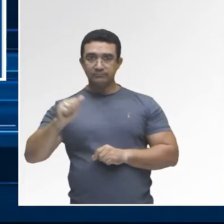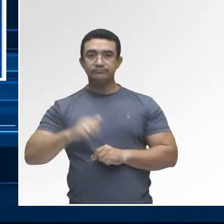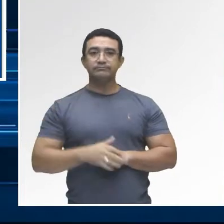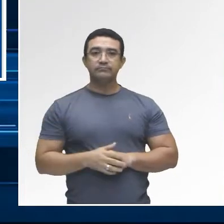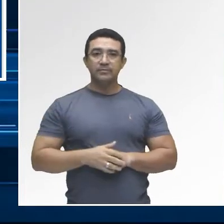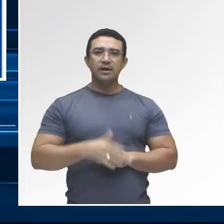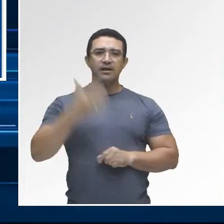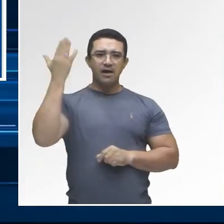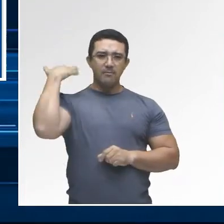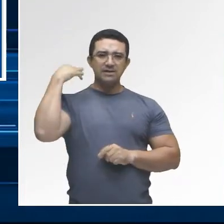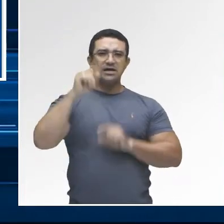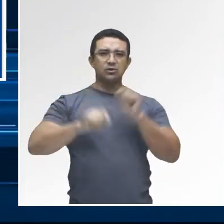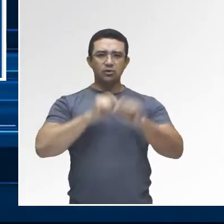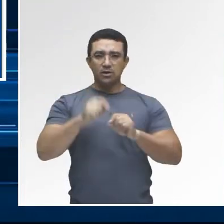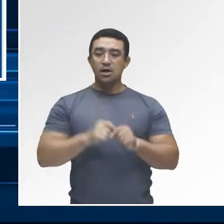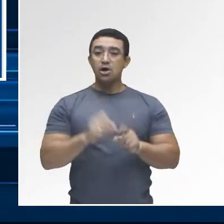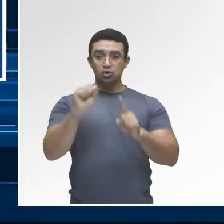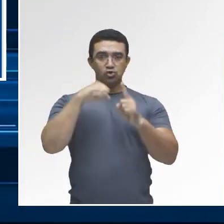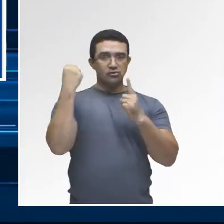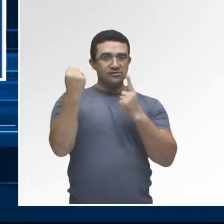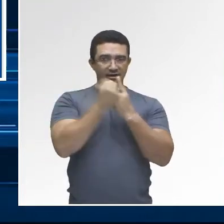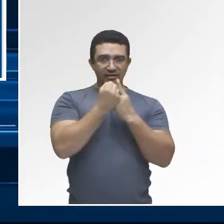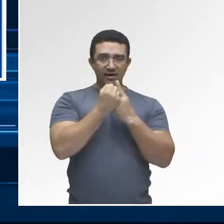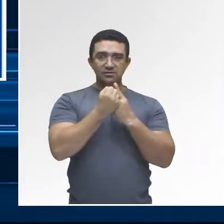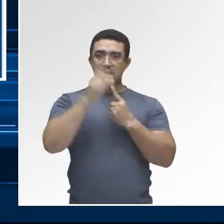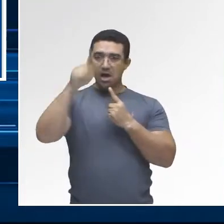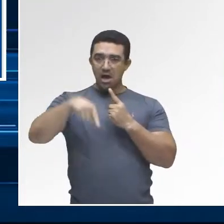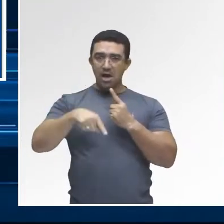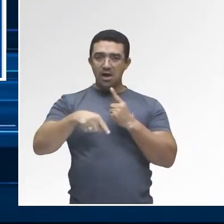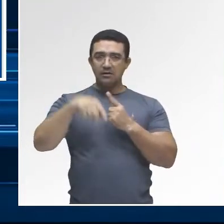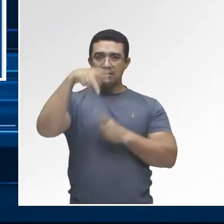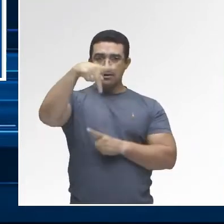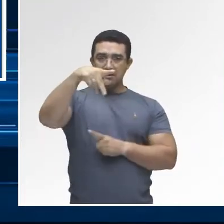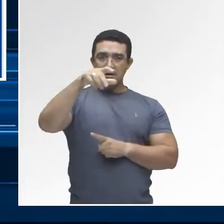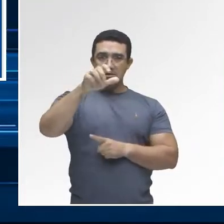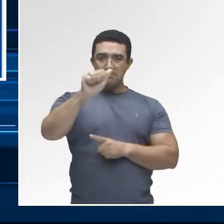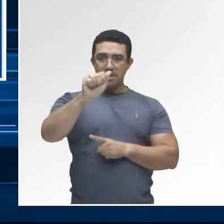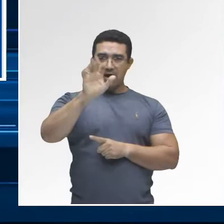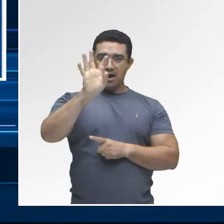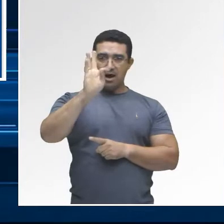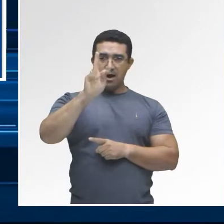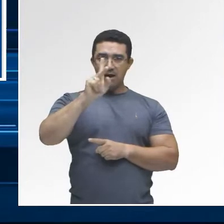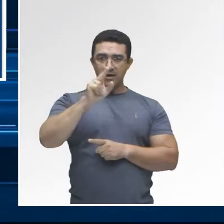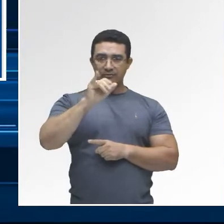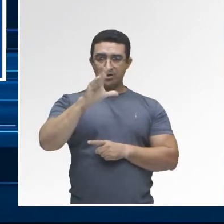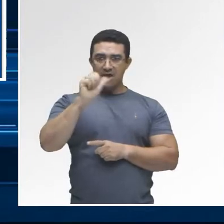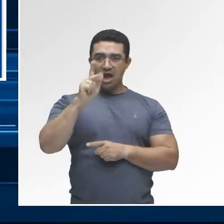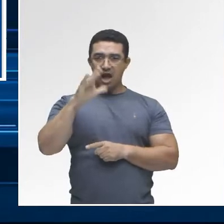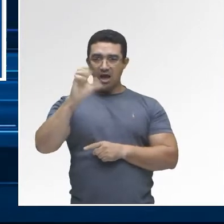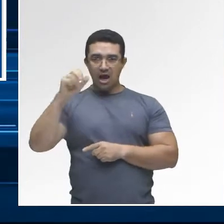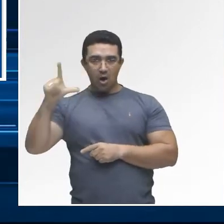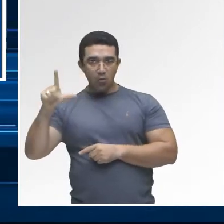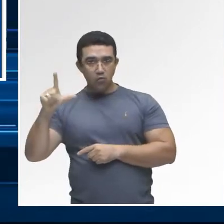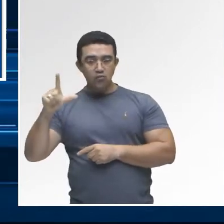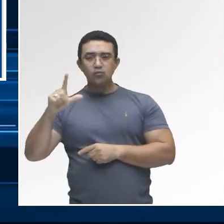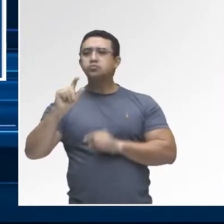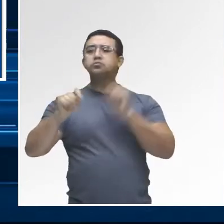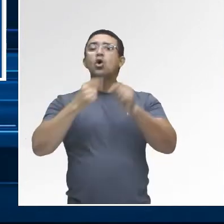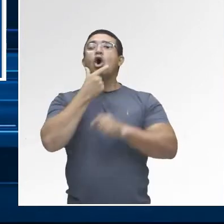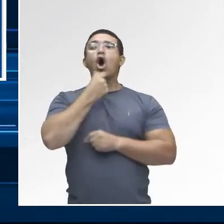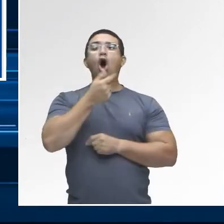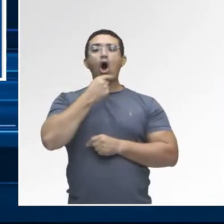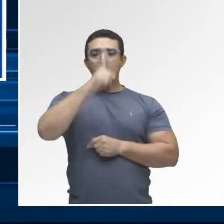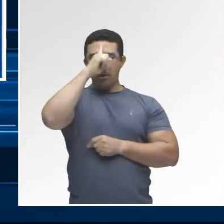O homem é que dava as cartas, a mulher tinha uma posição secundária, tanto que